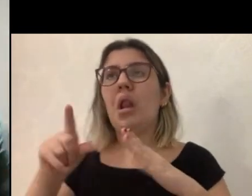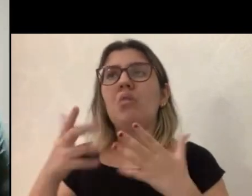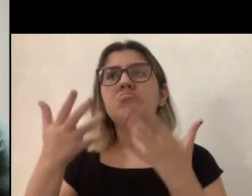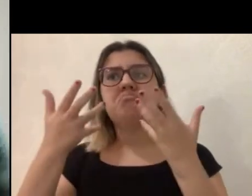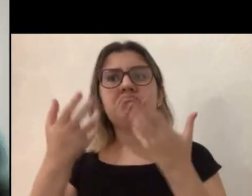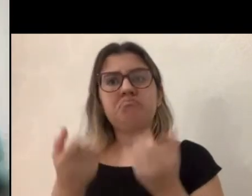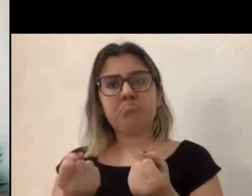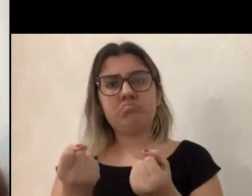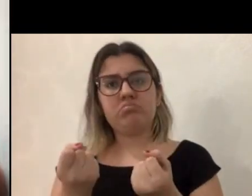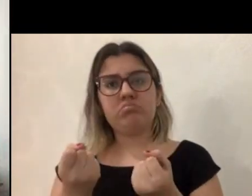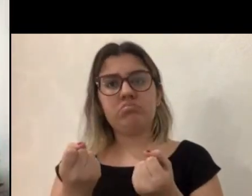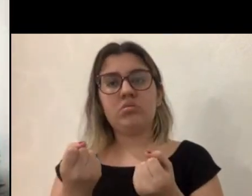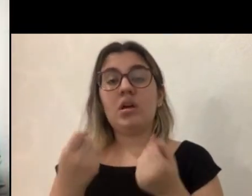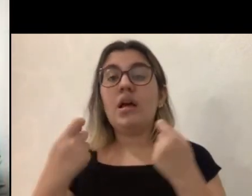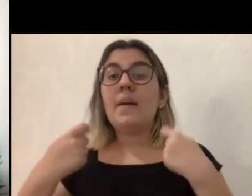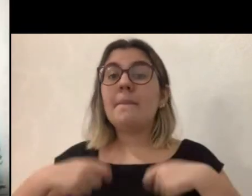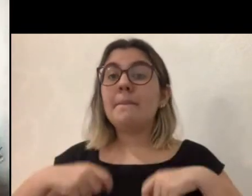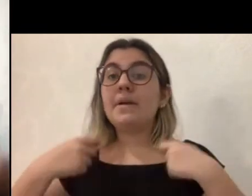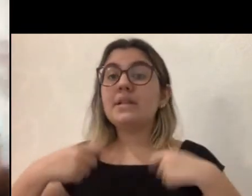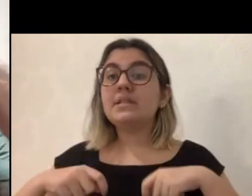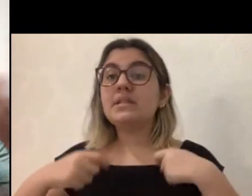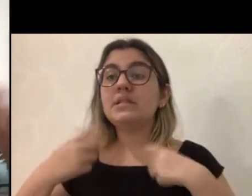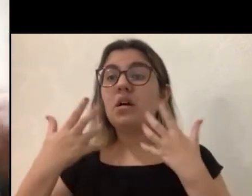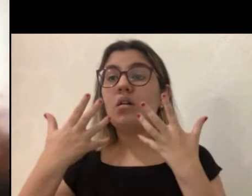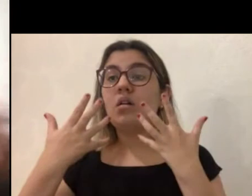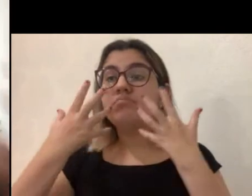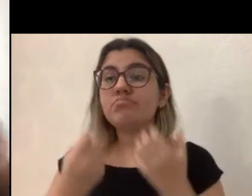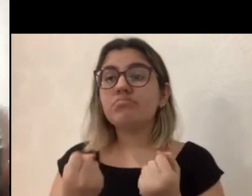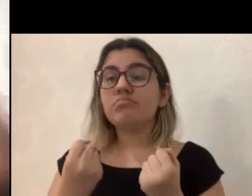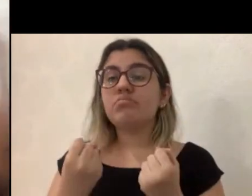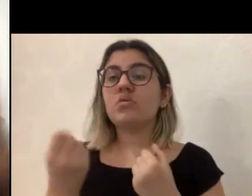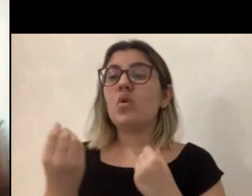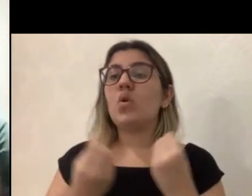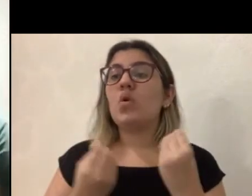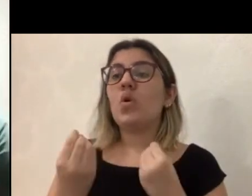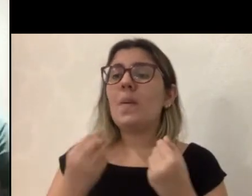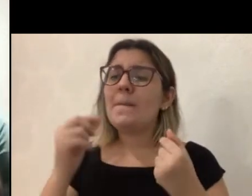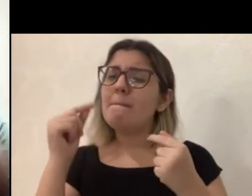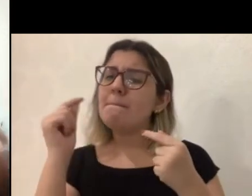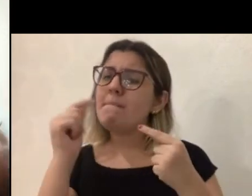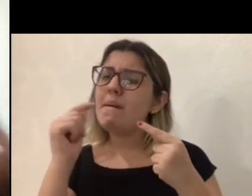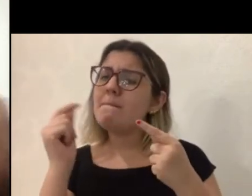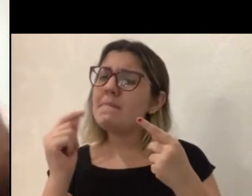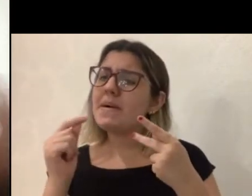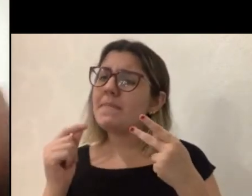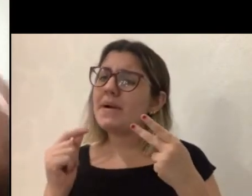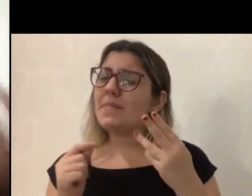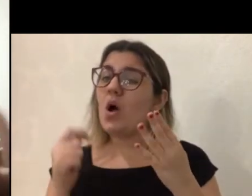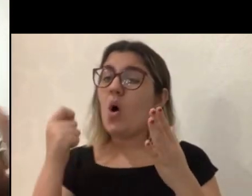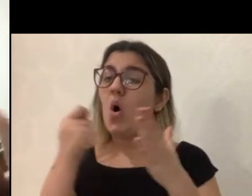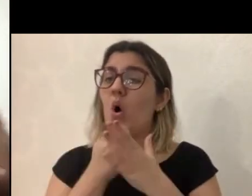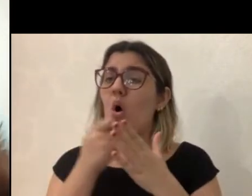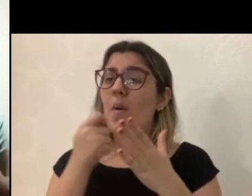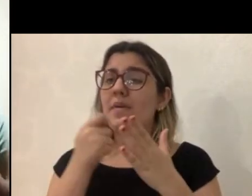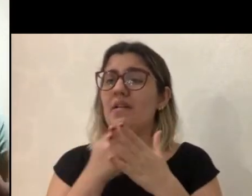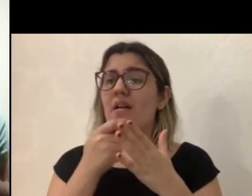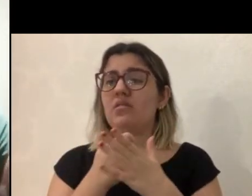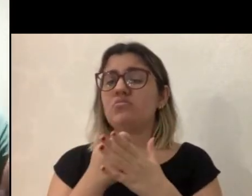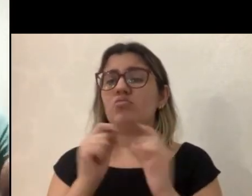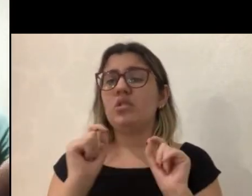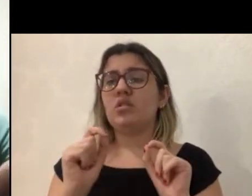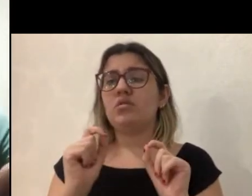e essa instituição, ela topa fazer isso, ela tem que topar toda essa demanda que